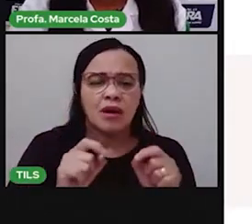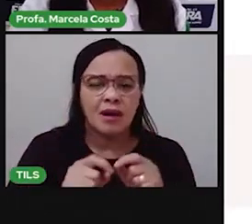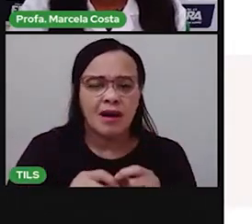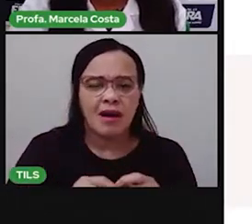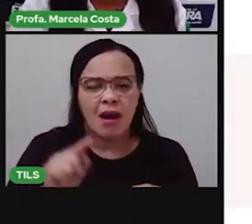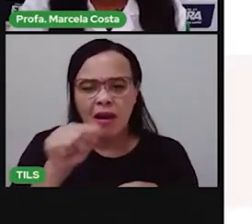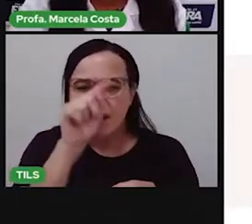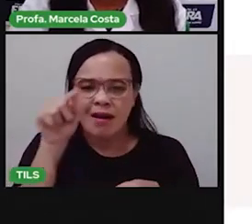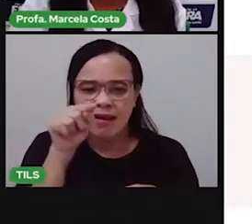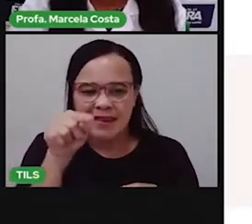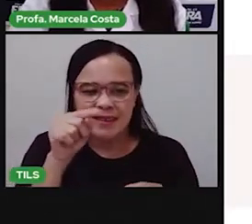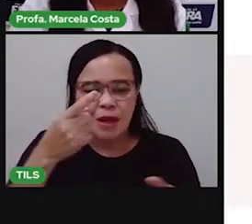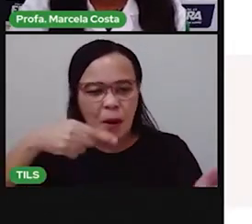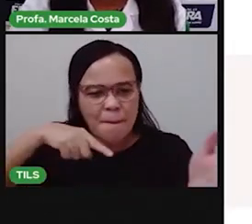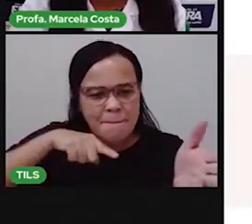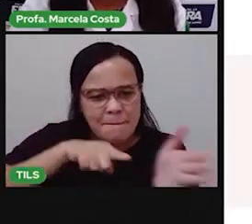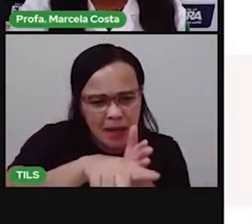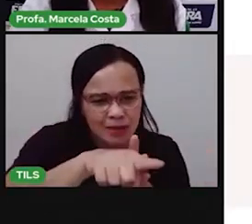interrogação. Olha ela aqui.